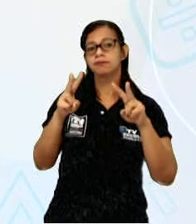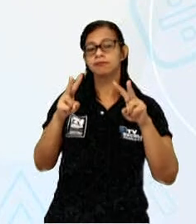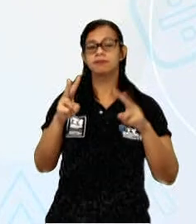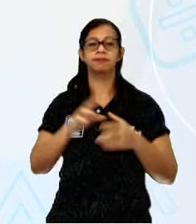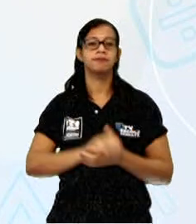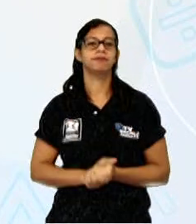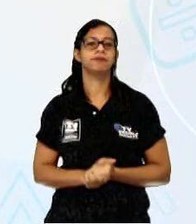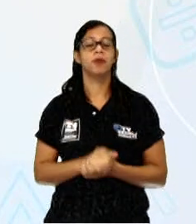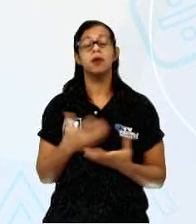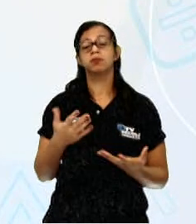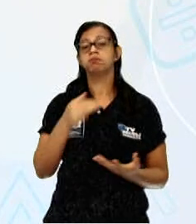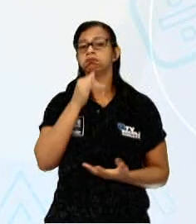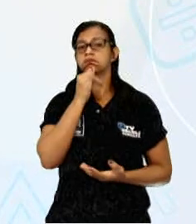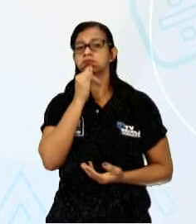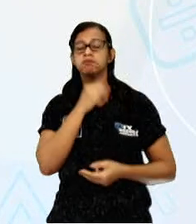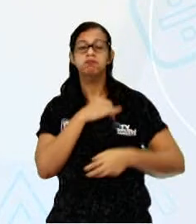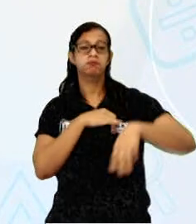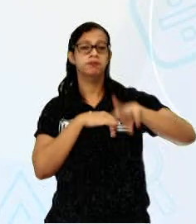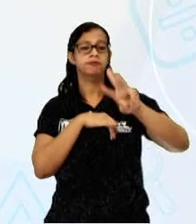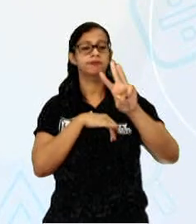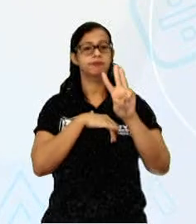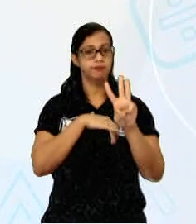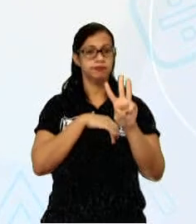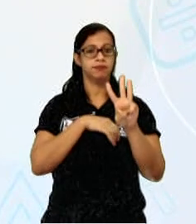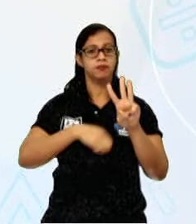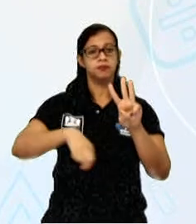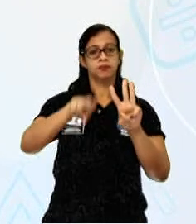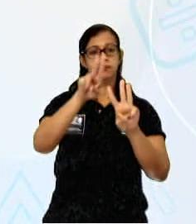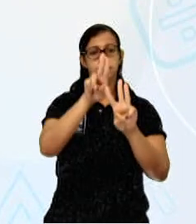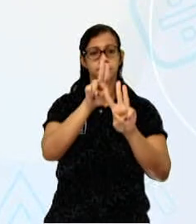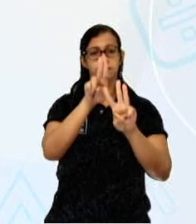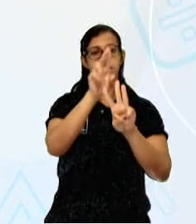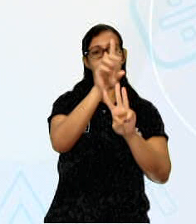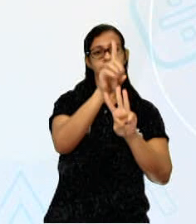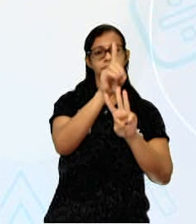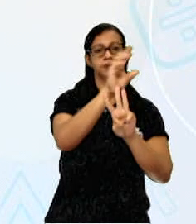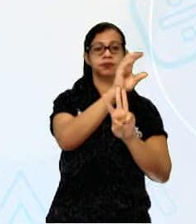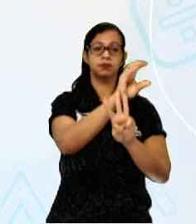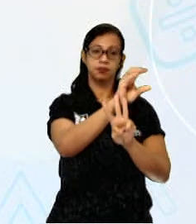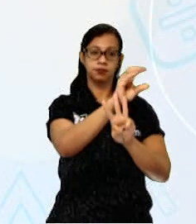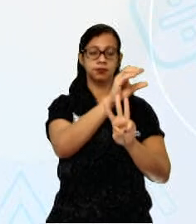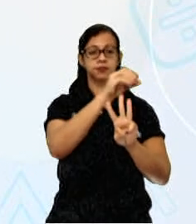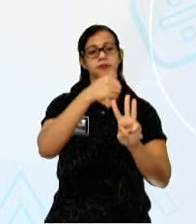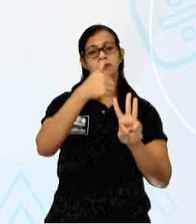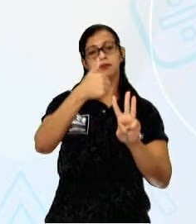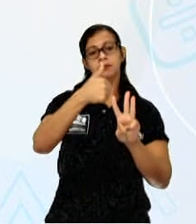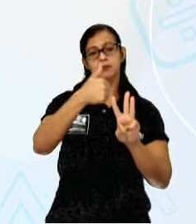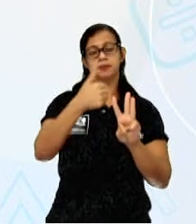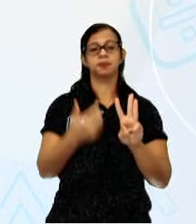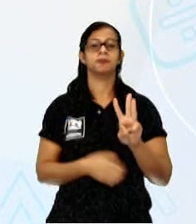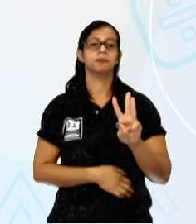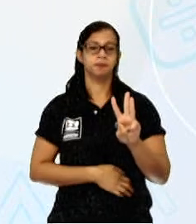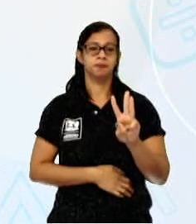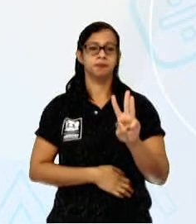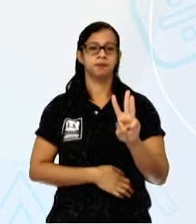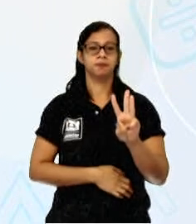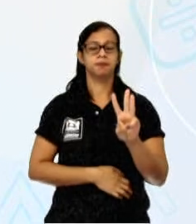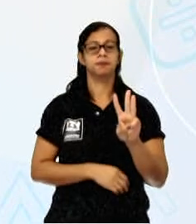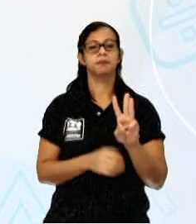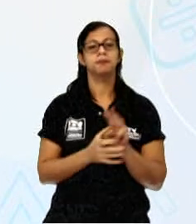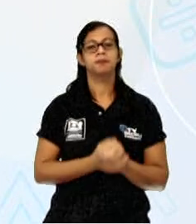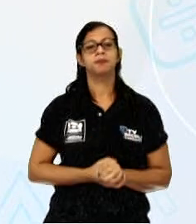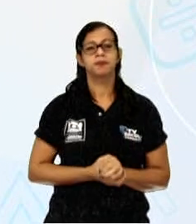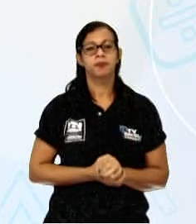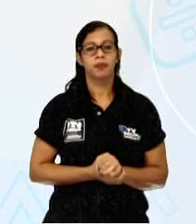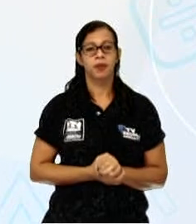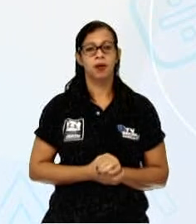Vamos colocar o quadro valor de lugar aqui vamos colocar a primeira parcela e vamos adicionar a segunda parcela